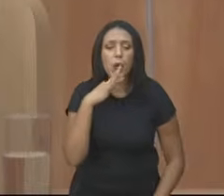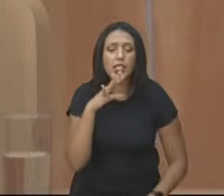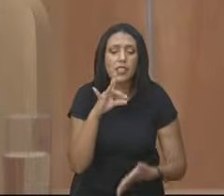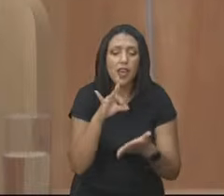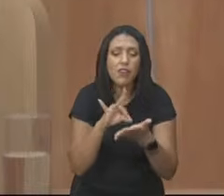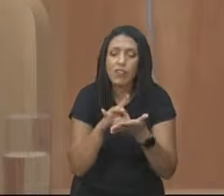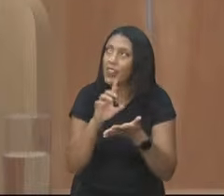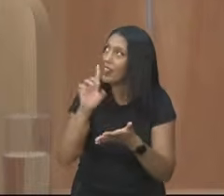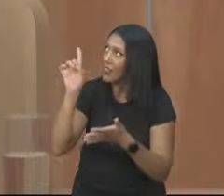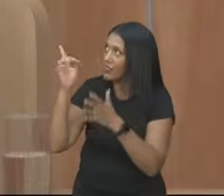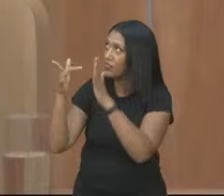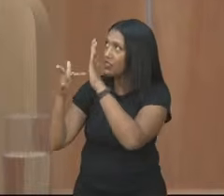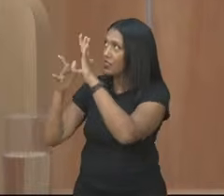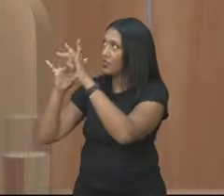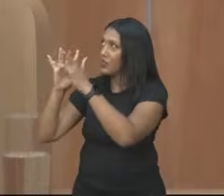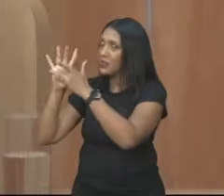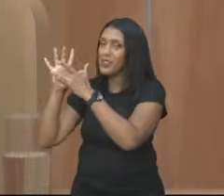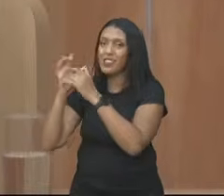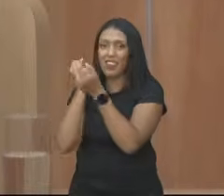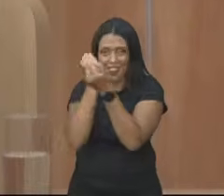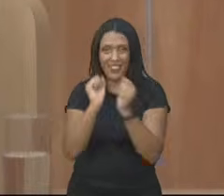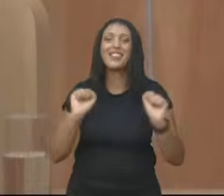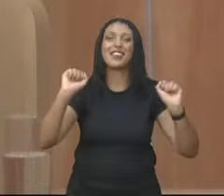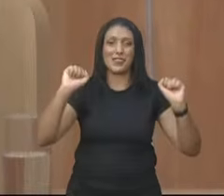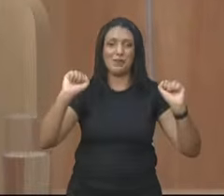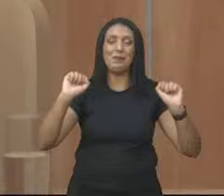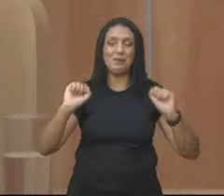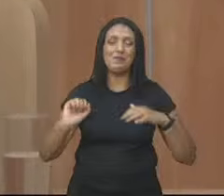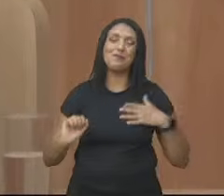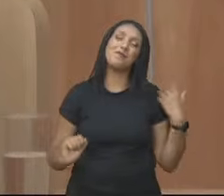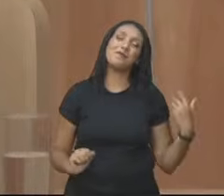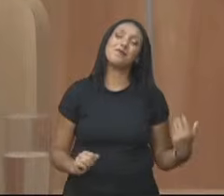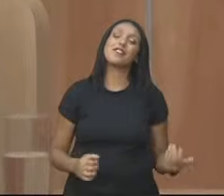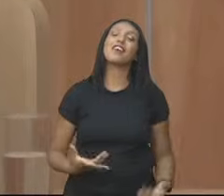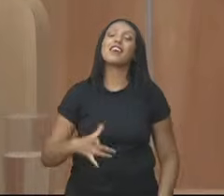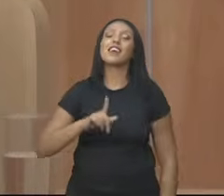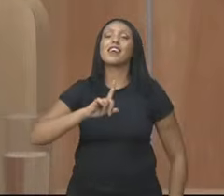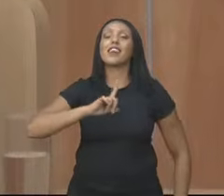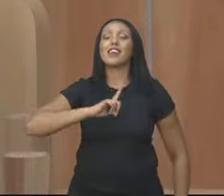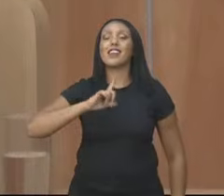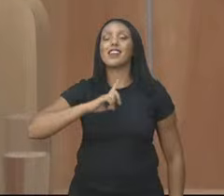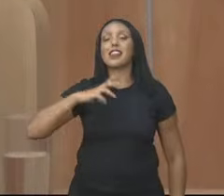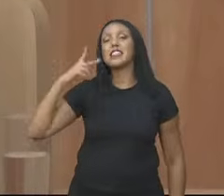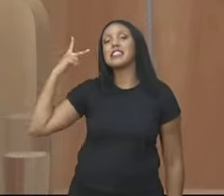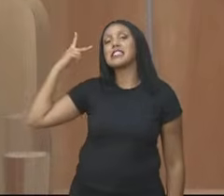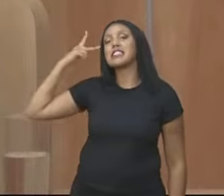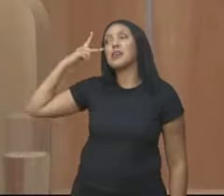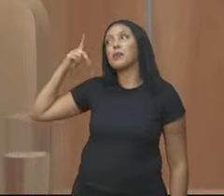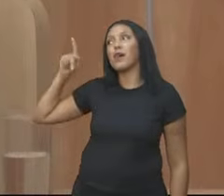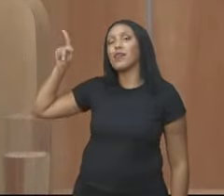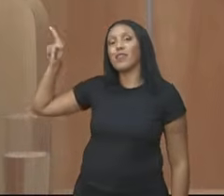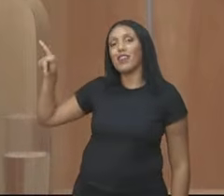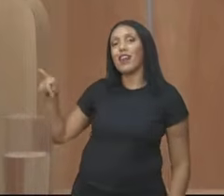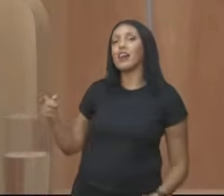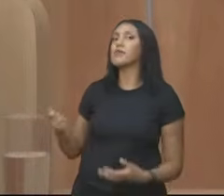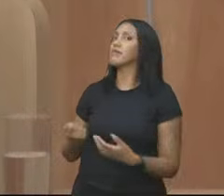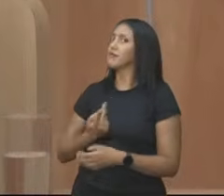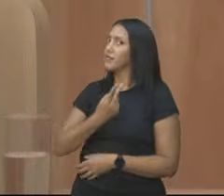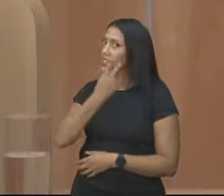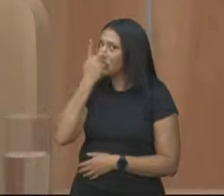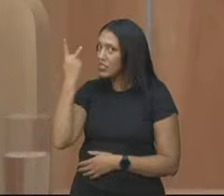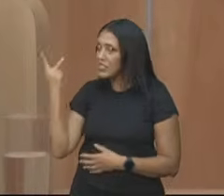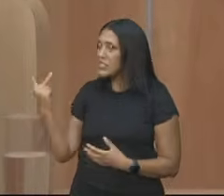terra, né? Temos aí históricos aí de São Paulo, Cracolândia, são pessoas que precisam de ajuda. E quem somos nós para